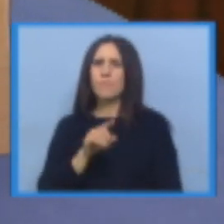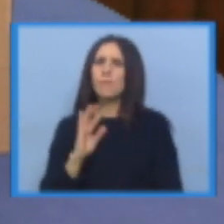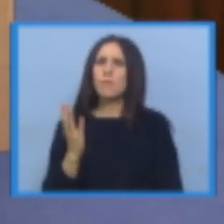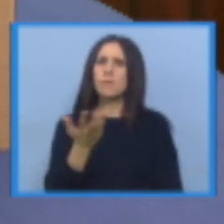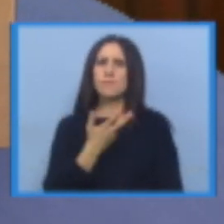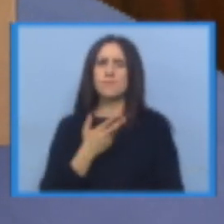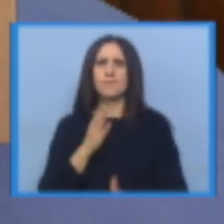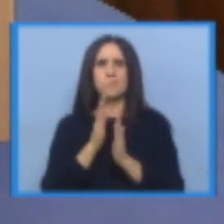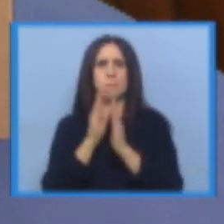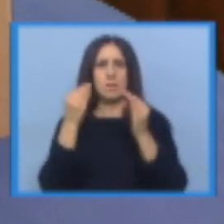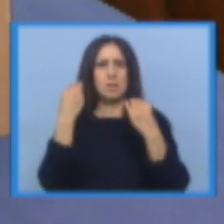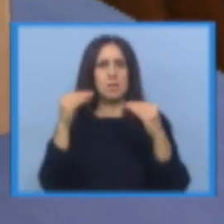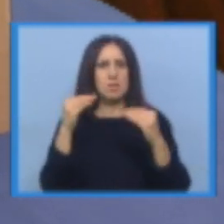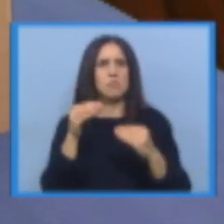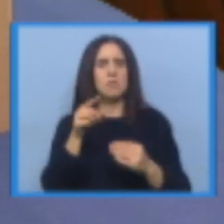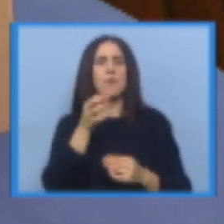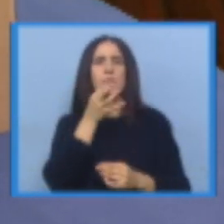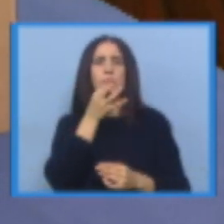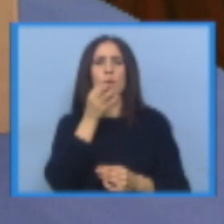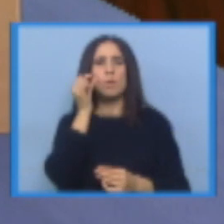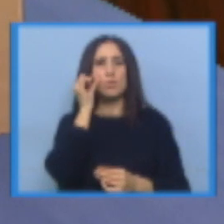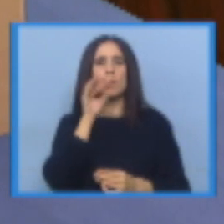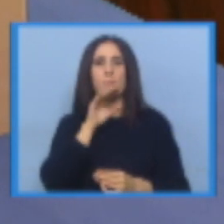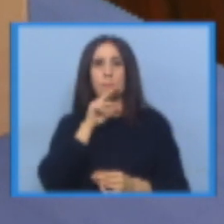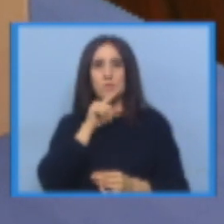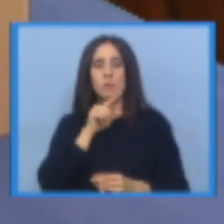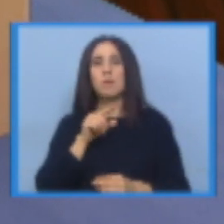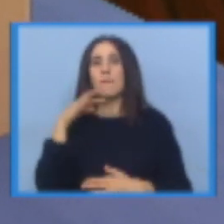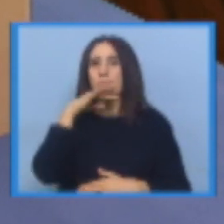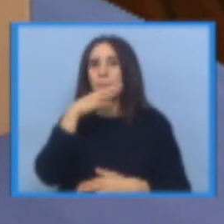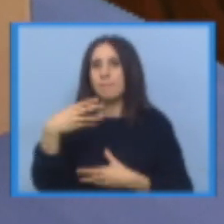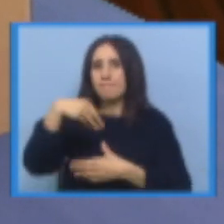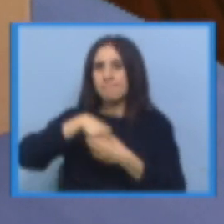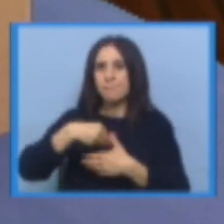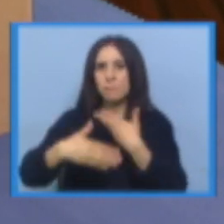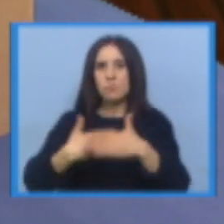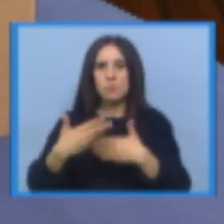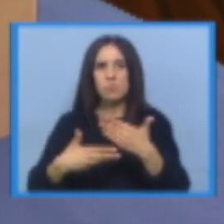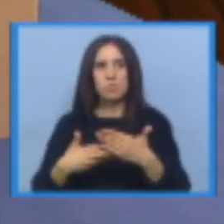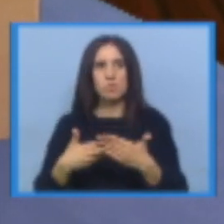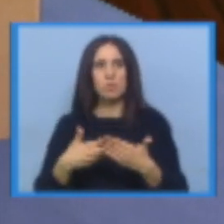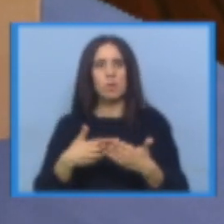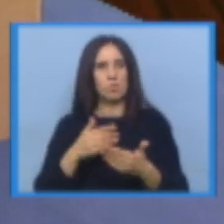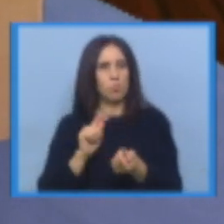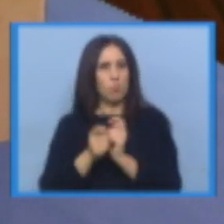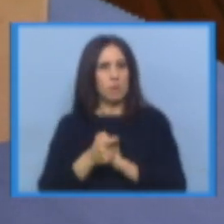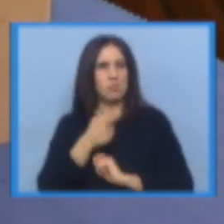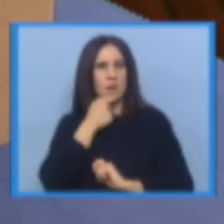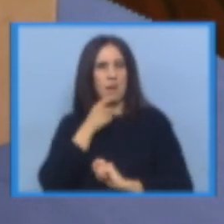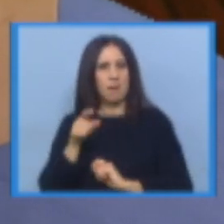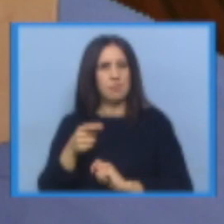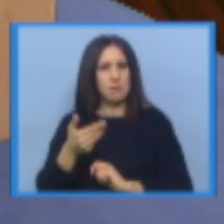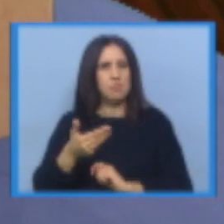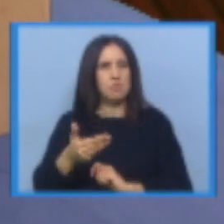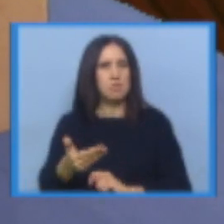catequese, o que falava de os pais, as famílias serem parte do processo, determina a mudança em